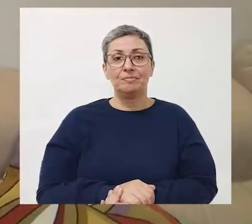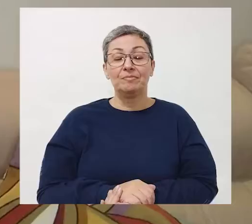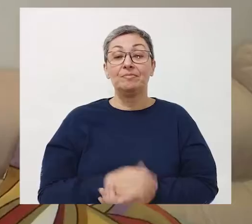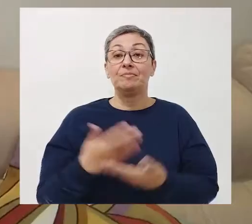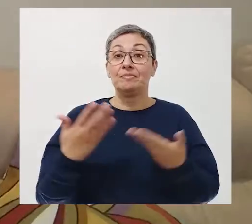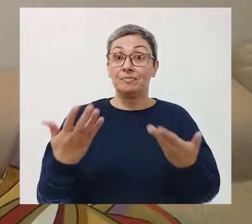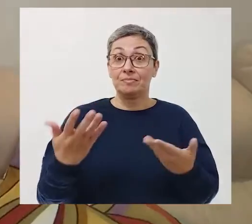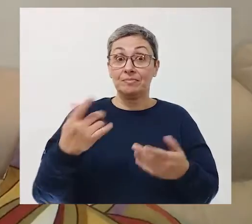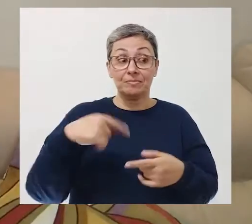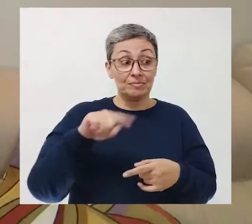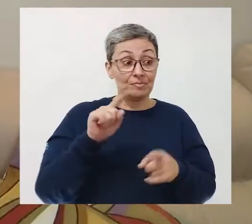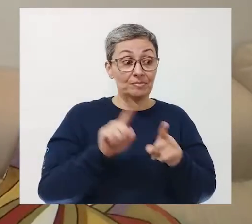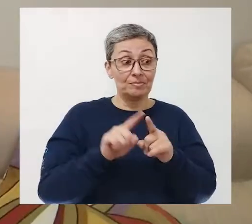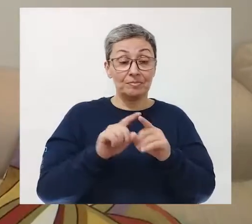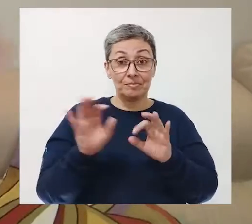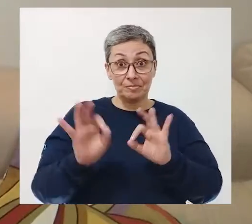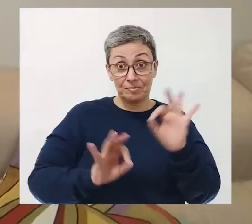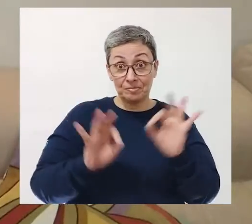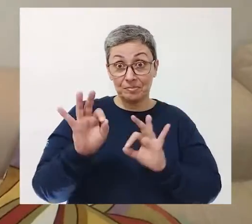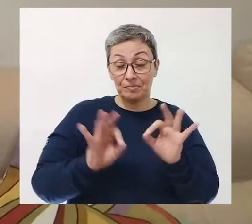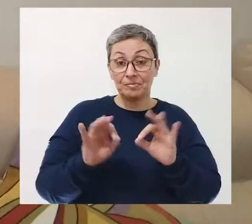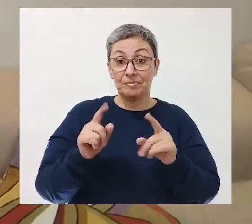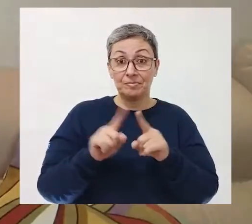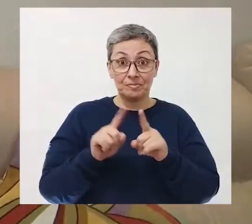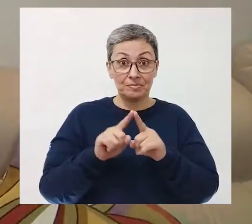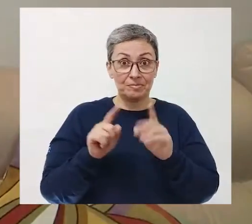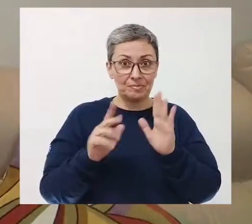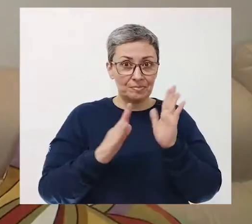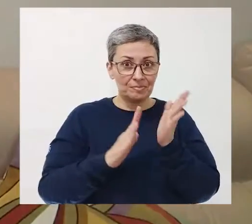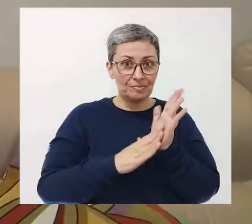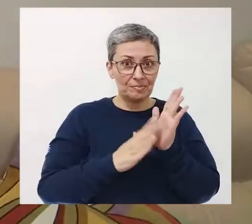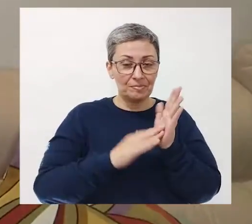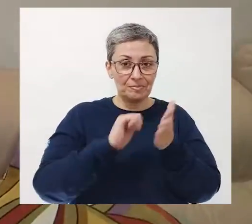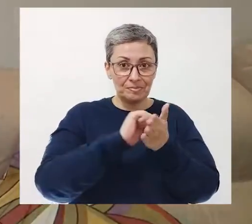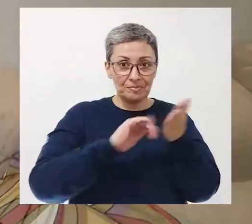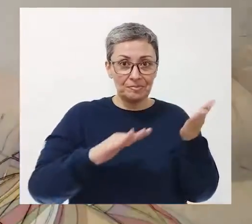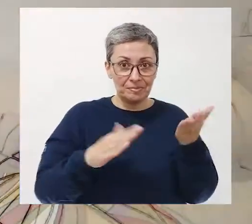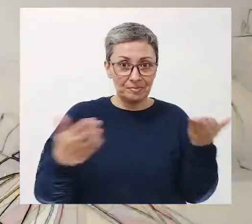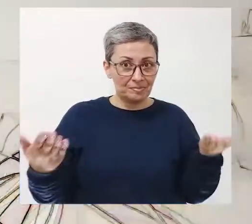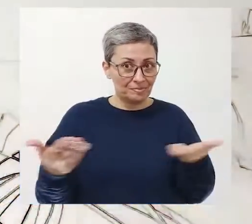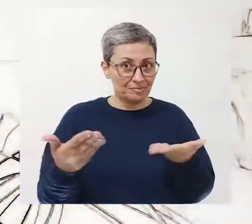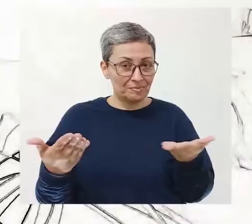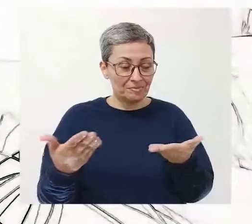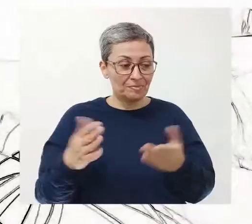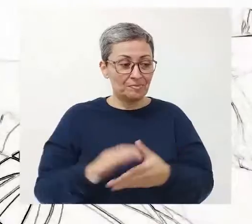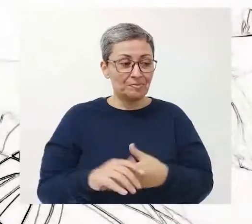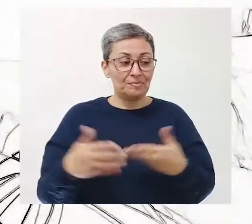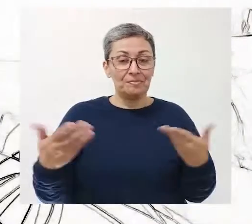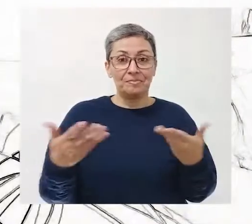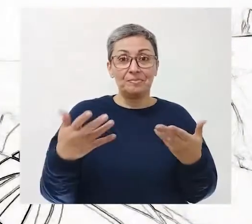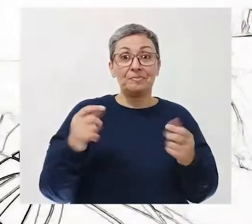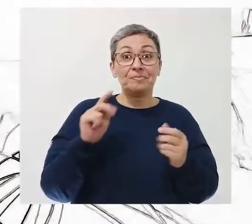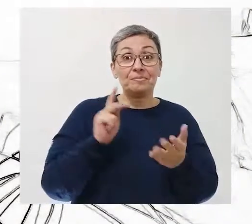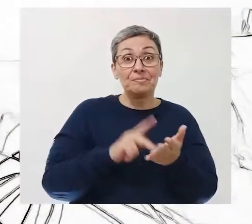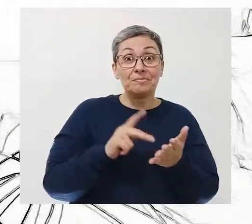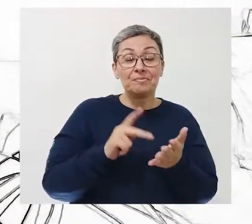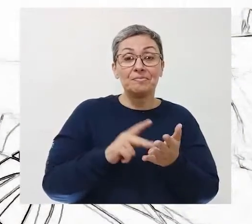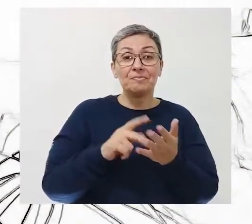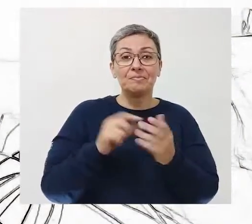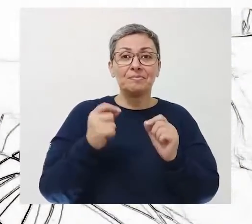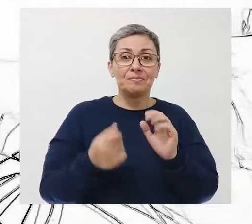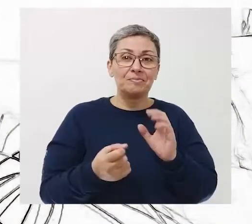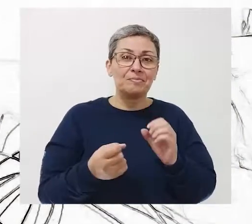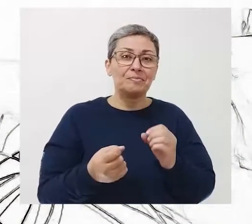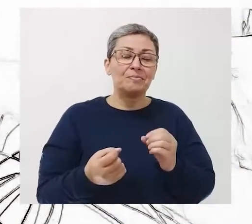E aí, pessoal, preparados para a nossa proposta de atividade de hoje? Bom, hoje, na verdade, eu vou lançar